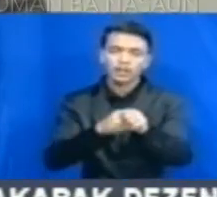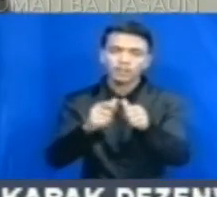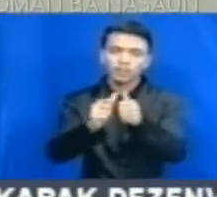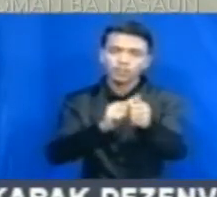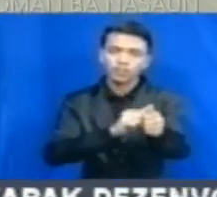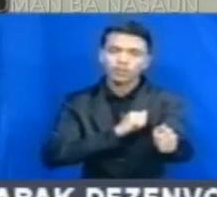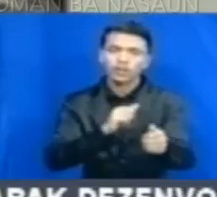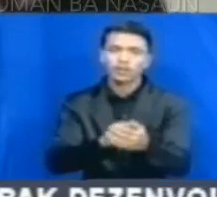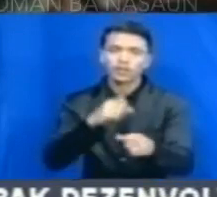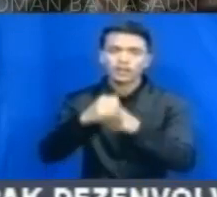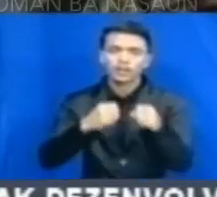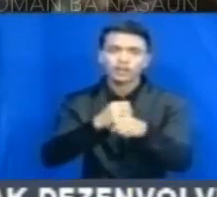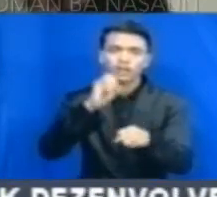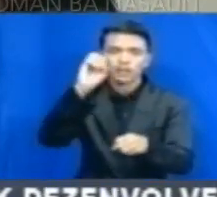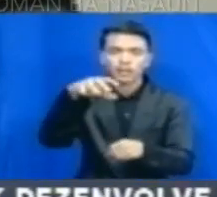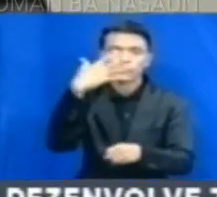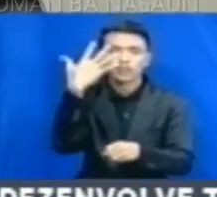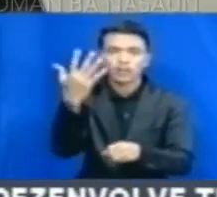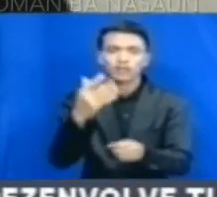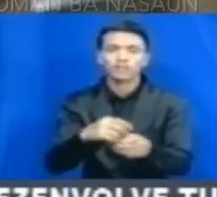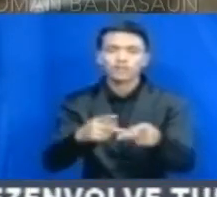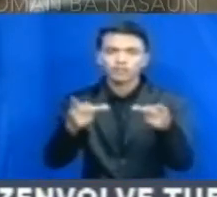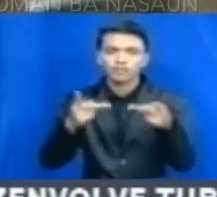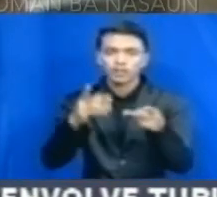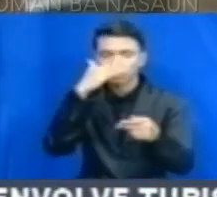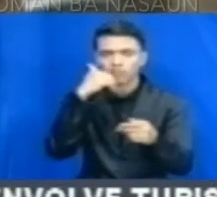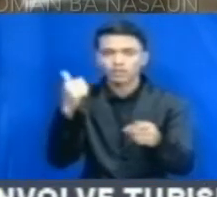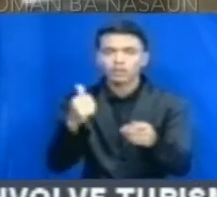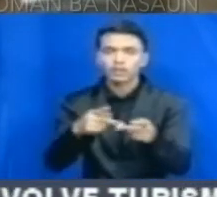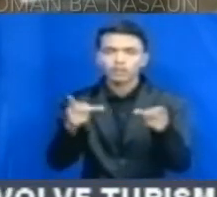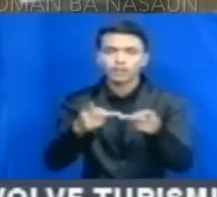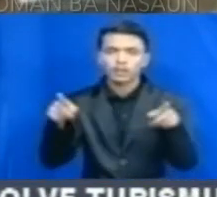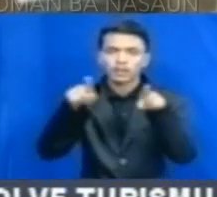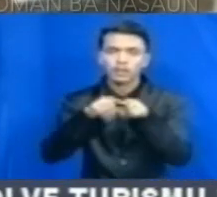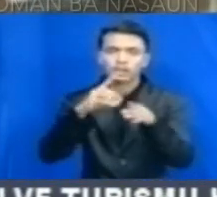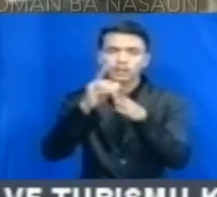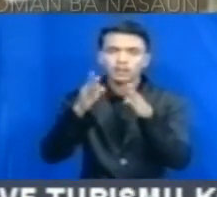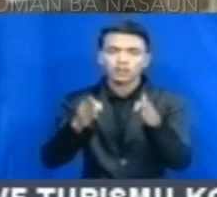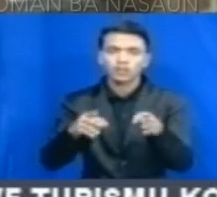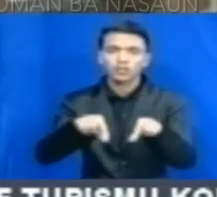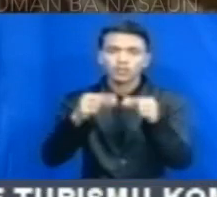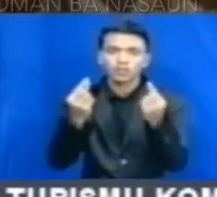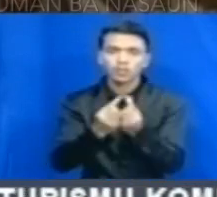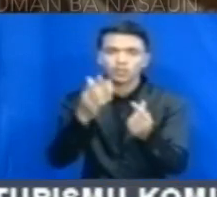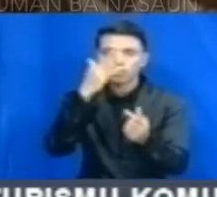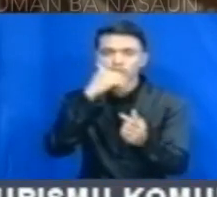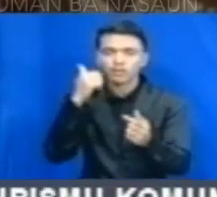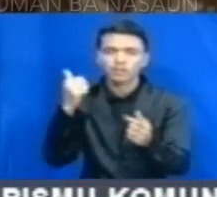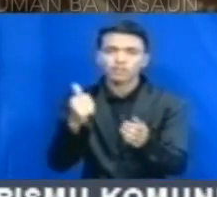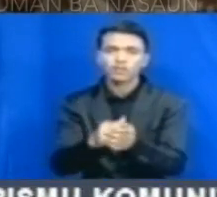maior, mas parte turismo minha. Ia Fatin Hanesan, coordenador Grupo Trabalho Turismo